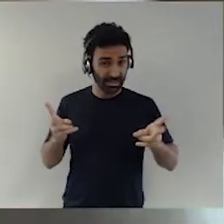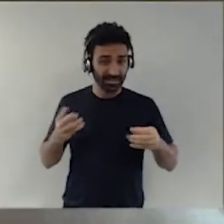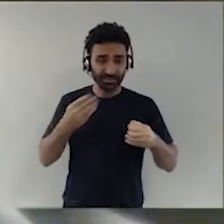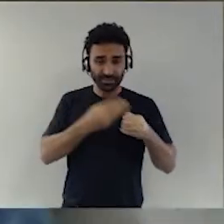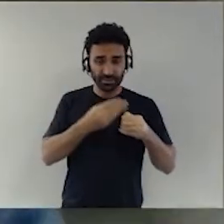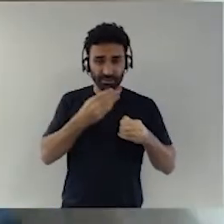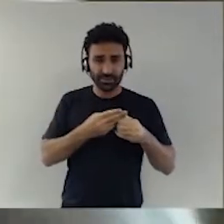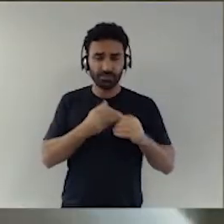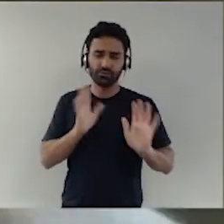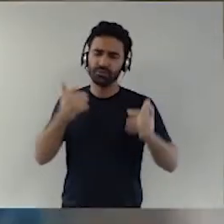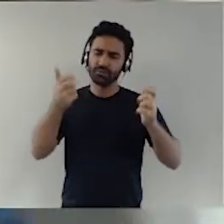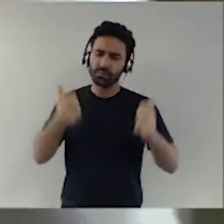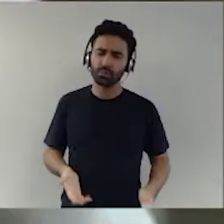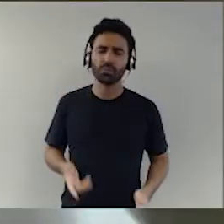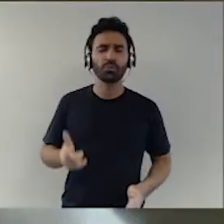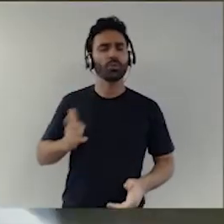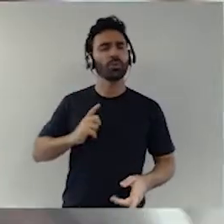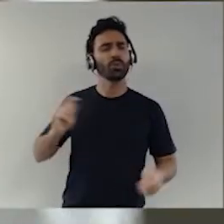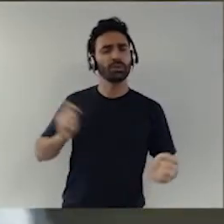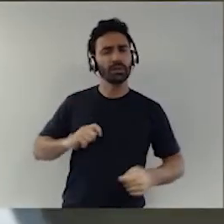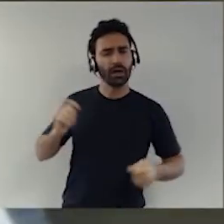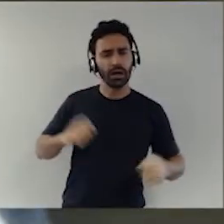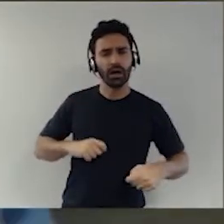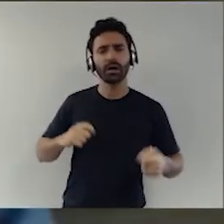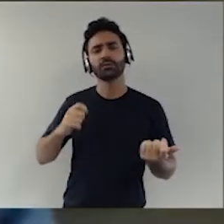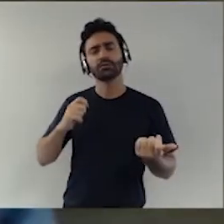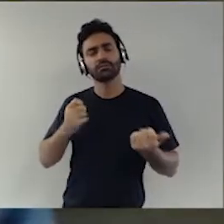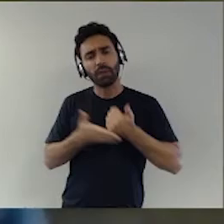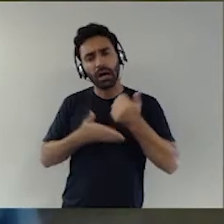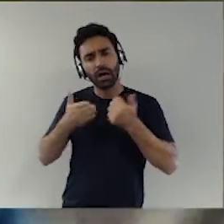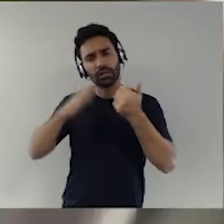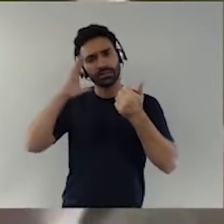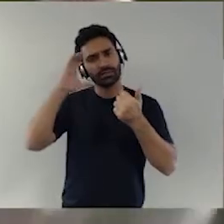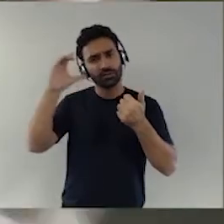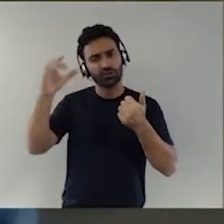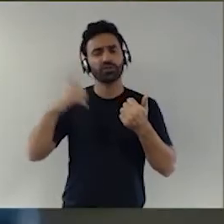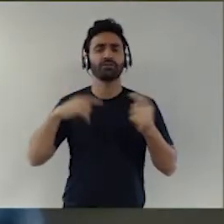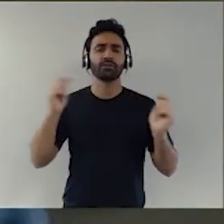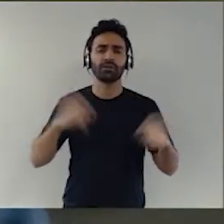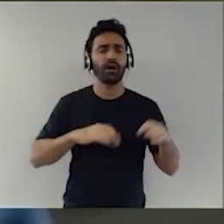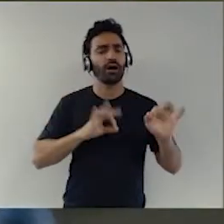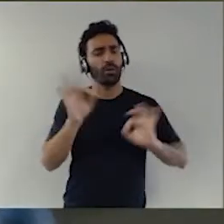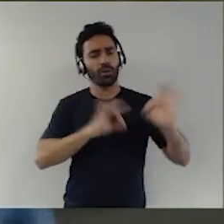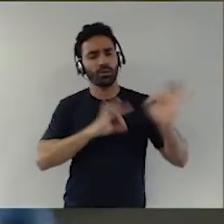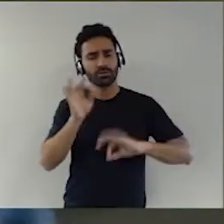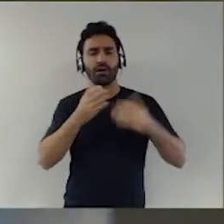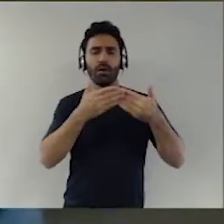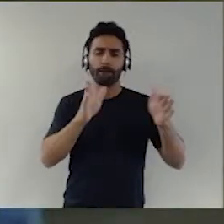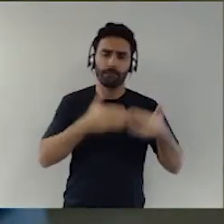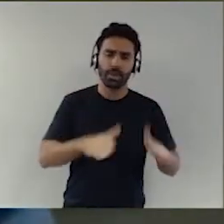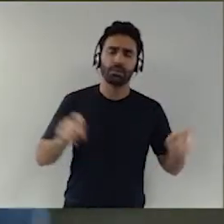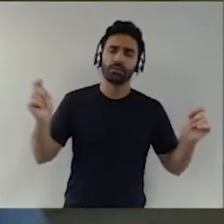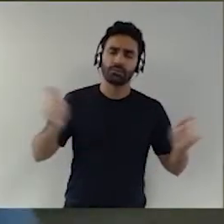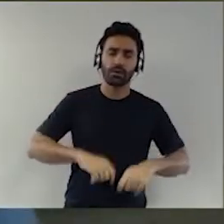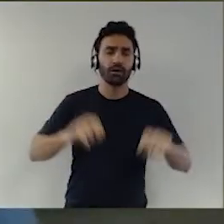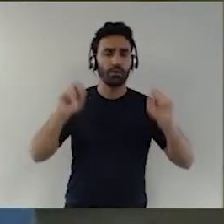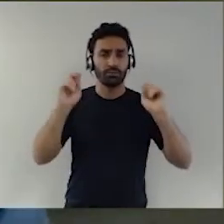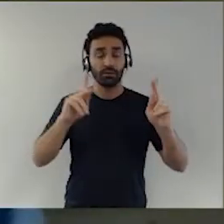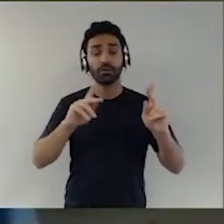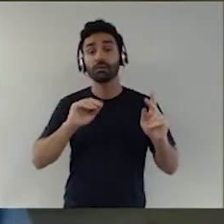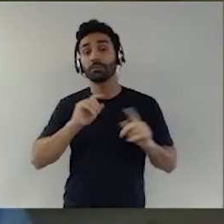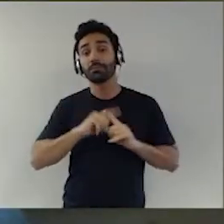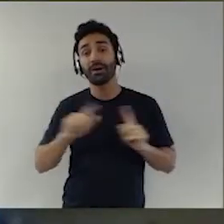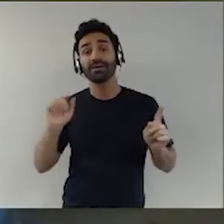município justificando que tem condições científicas, que tem condições logísticas de promover uma abertura maior, se naquele